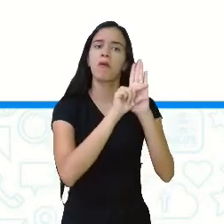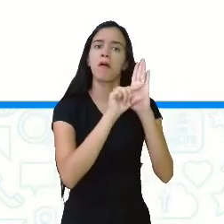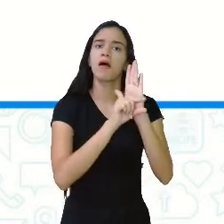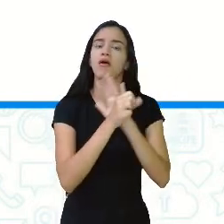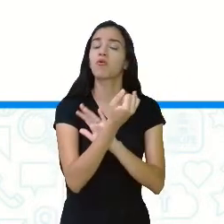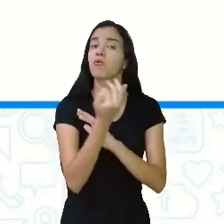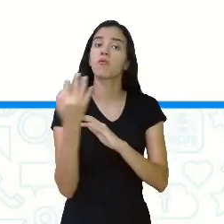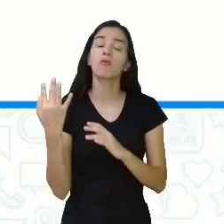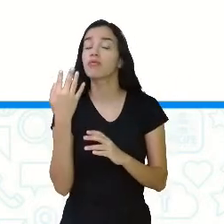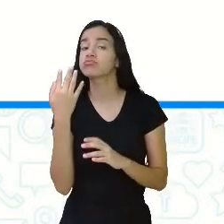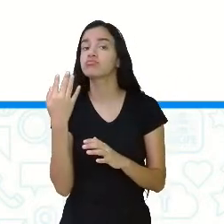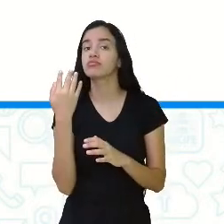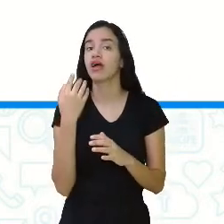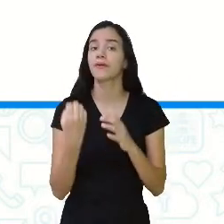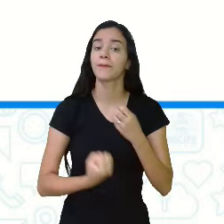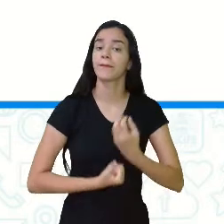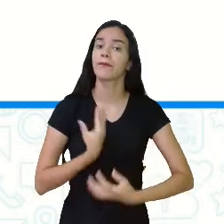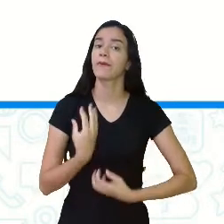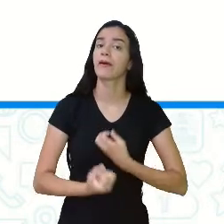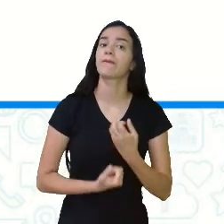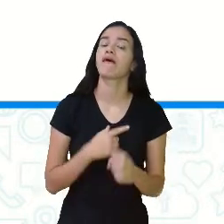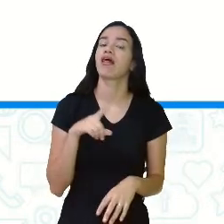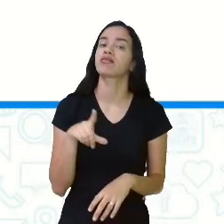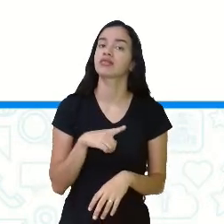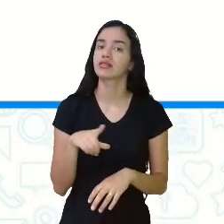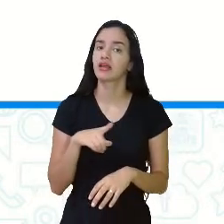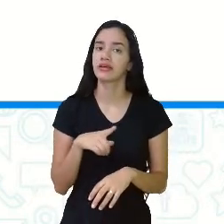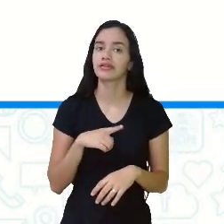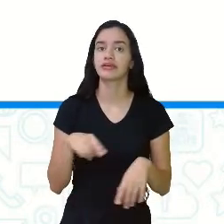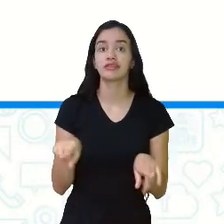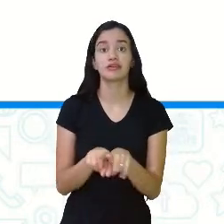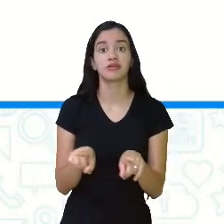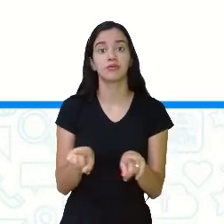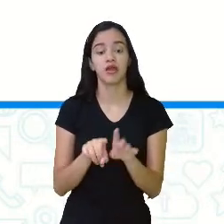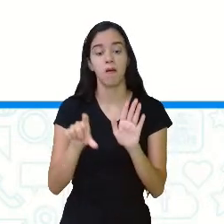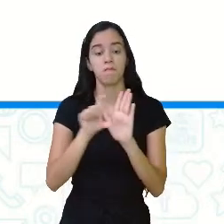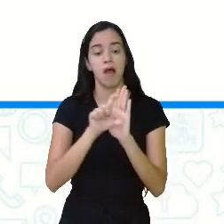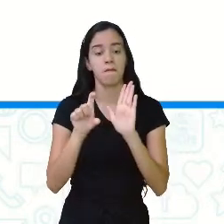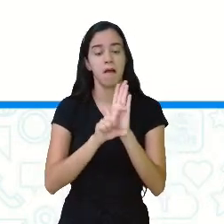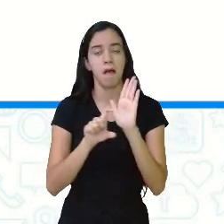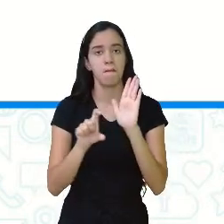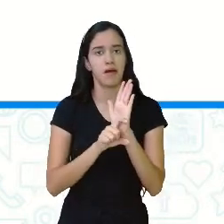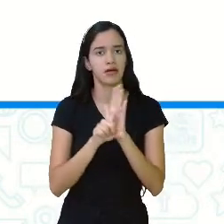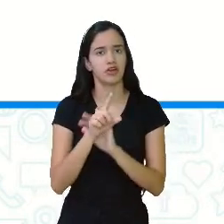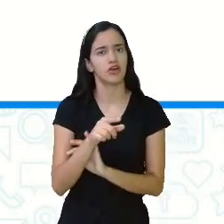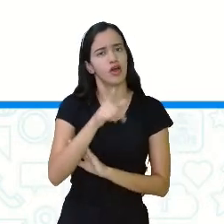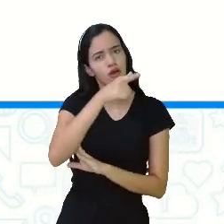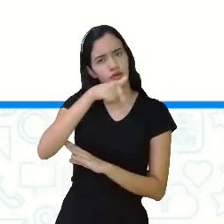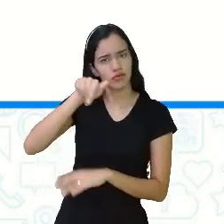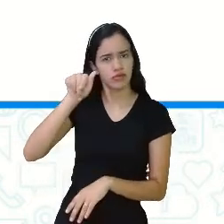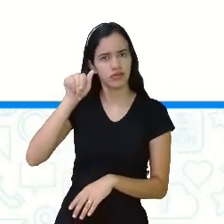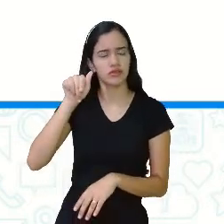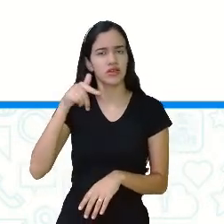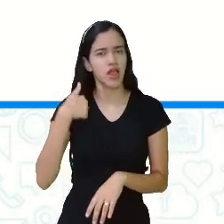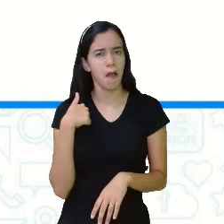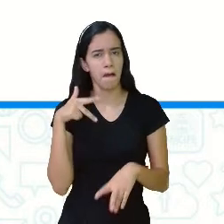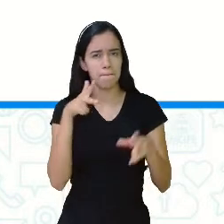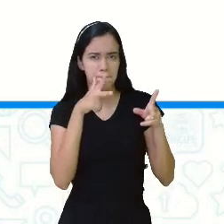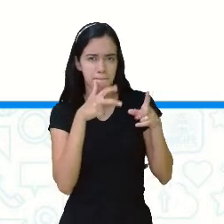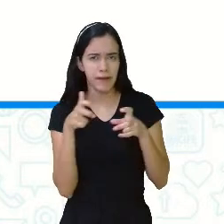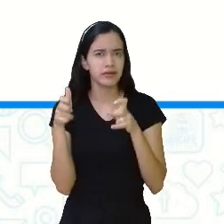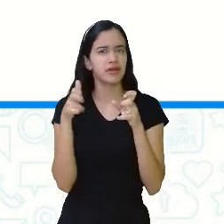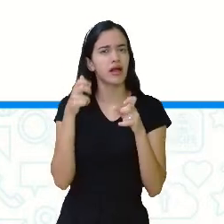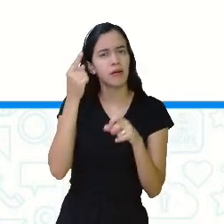esse poema possui? E quantas estrofes? Será que deu para vocês aí